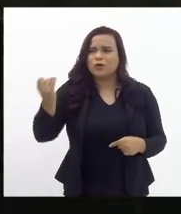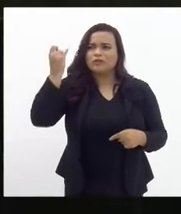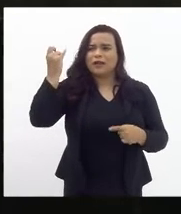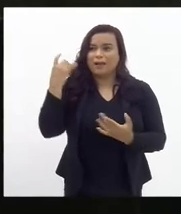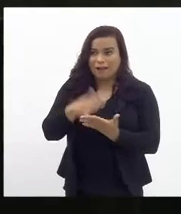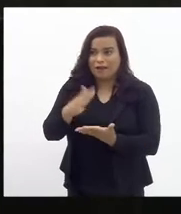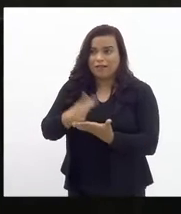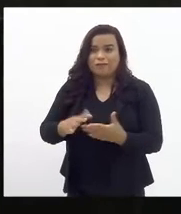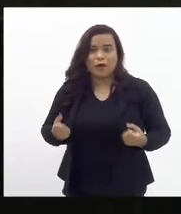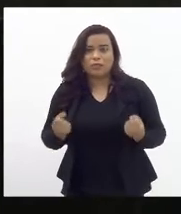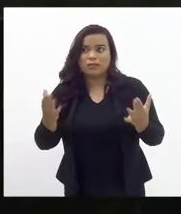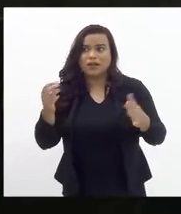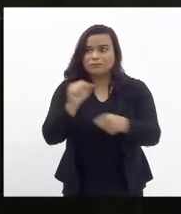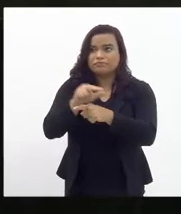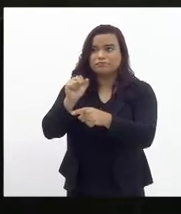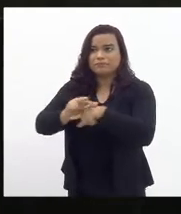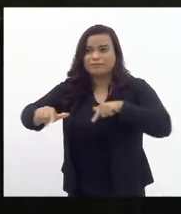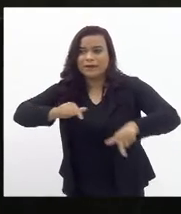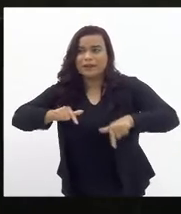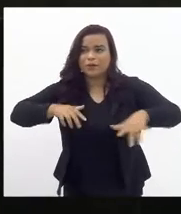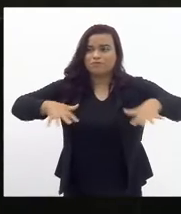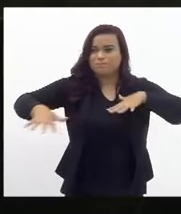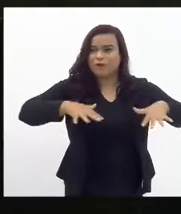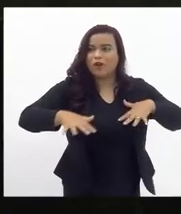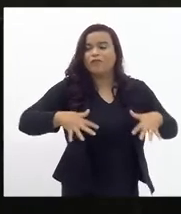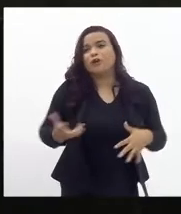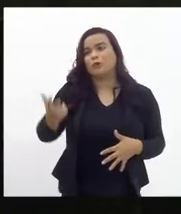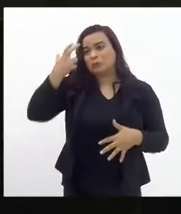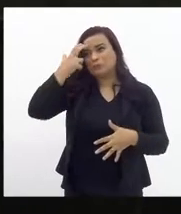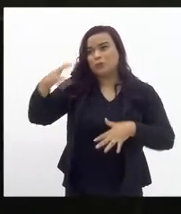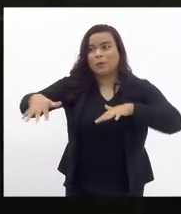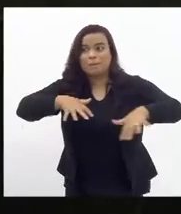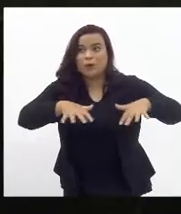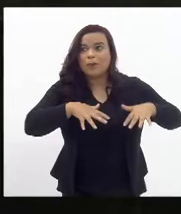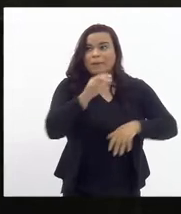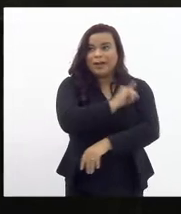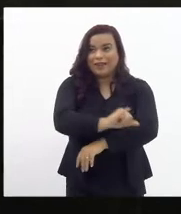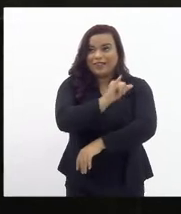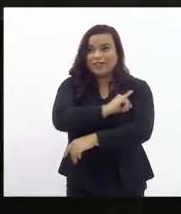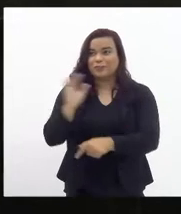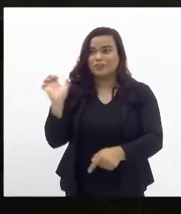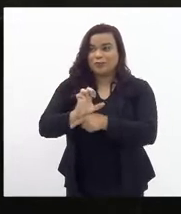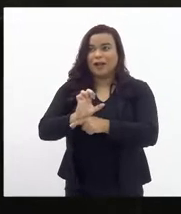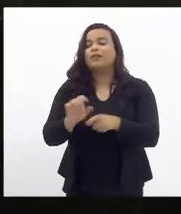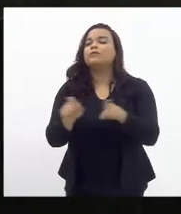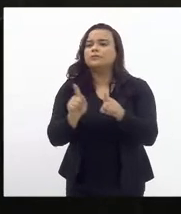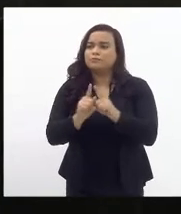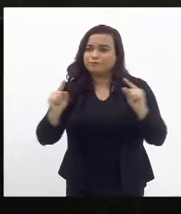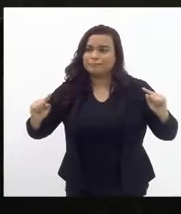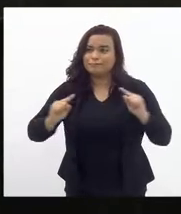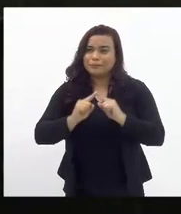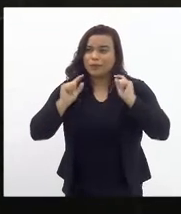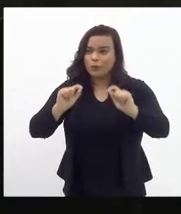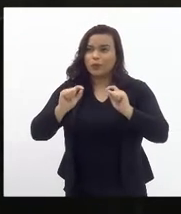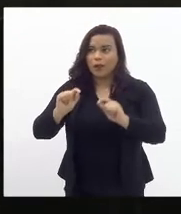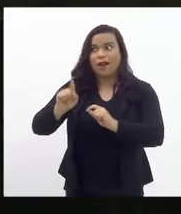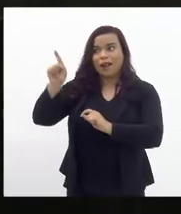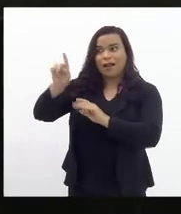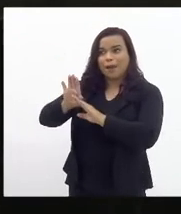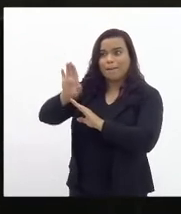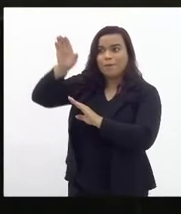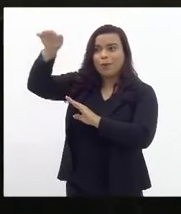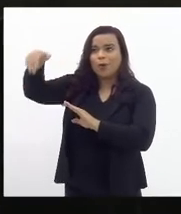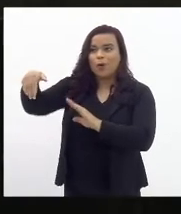que movimenta a cultura, que movimenta o nosso estado, é também uma reafirmação que o Morro do São Carlos é